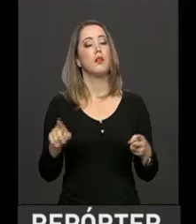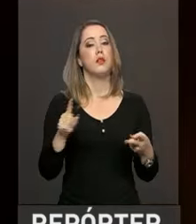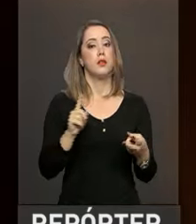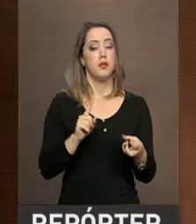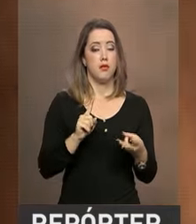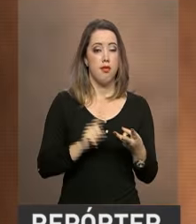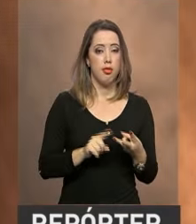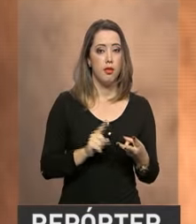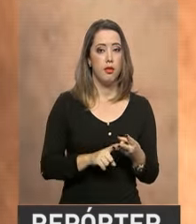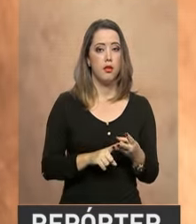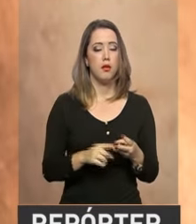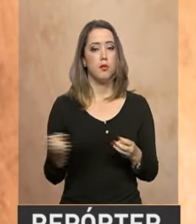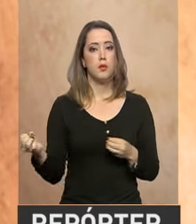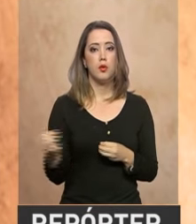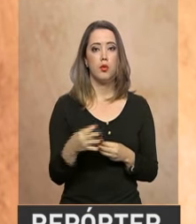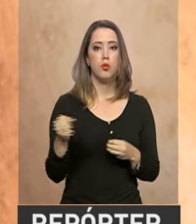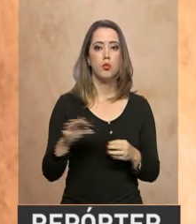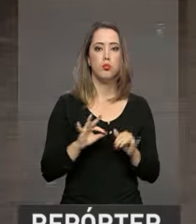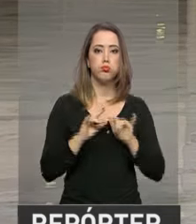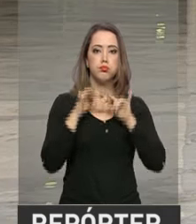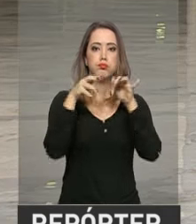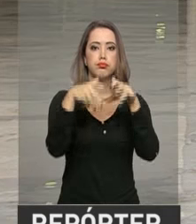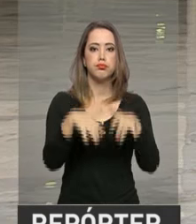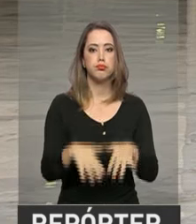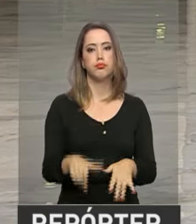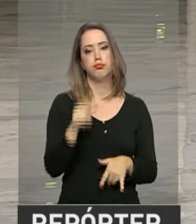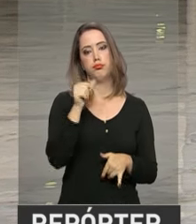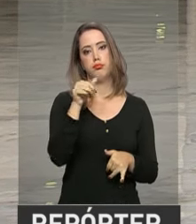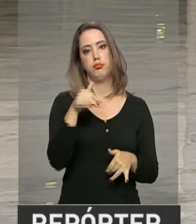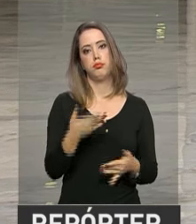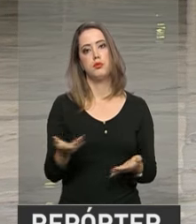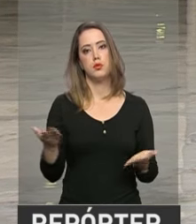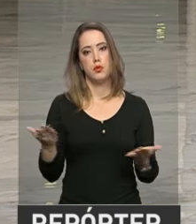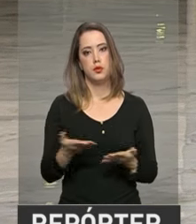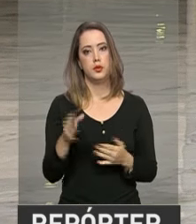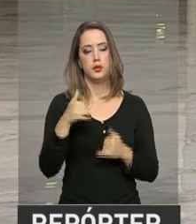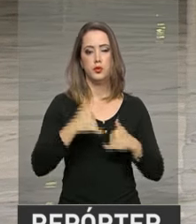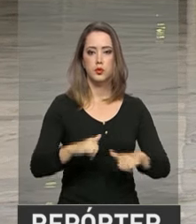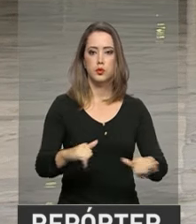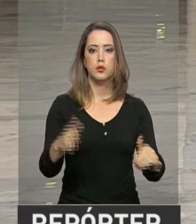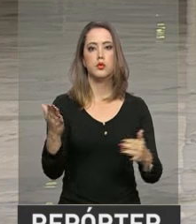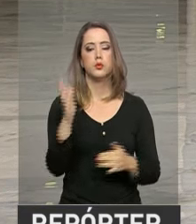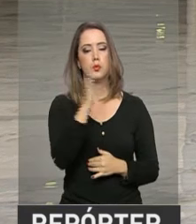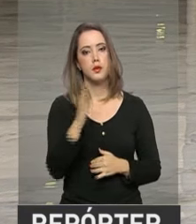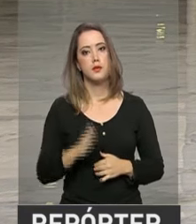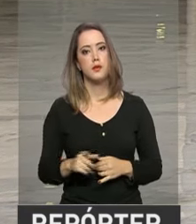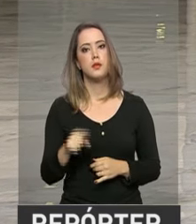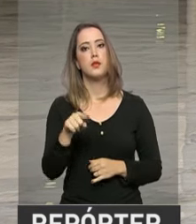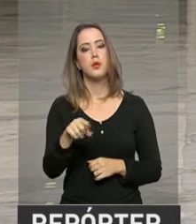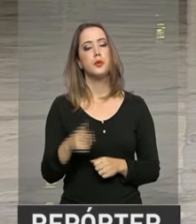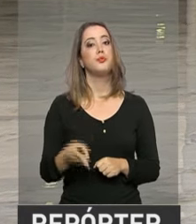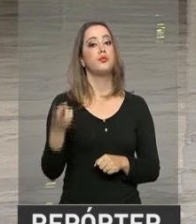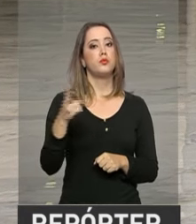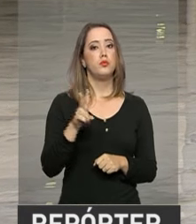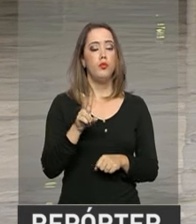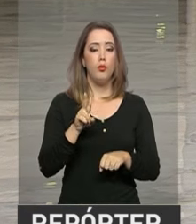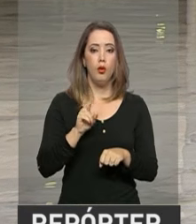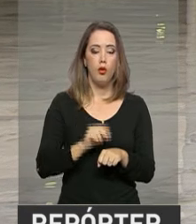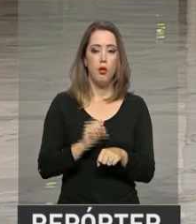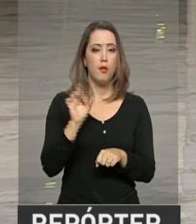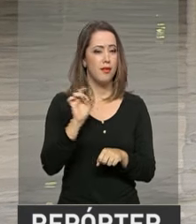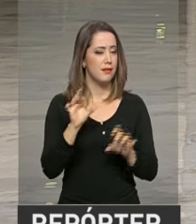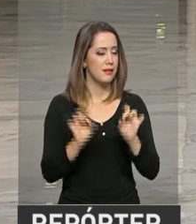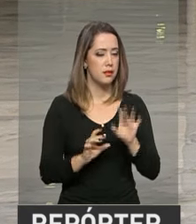a adição de novas usinas ao sistema elétrico brasileiro. O sistema de bandeiras tarifárias, a gente lembra, é simples, tem um